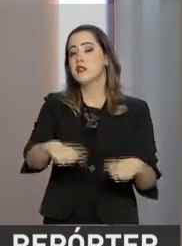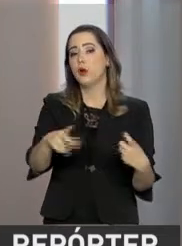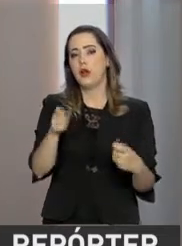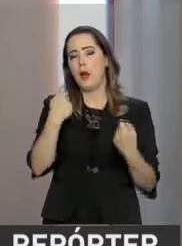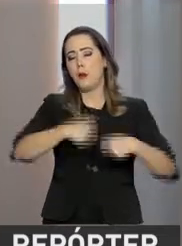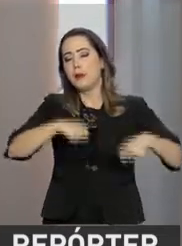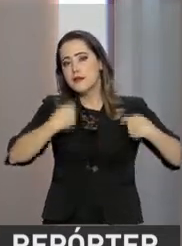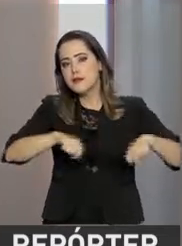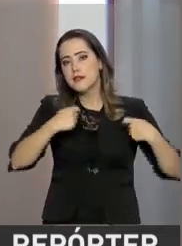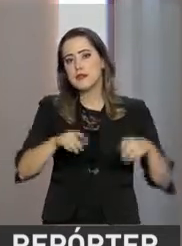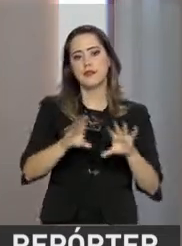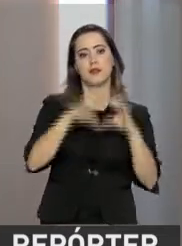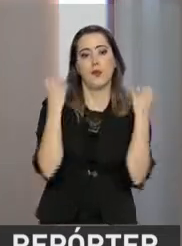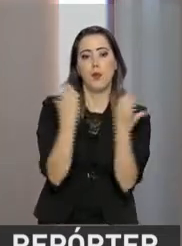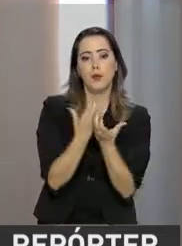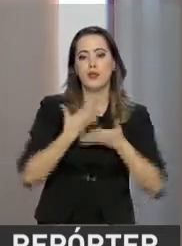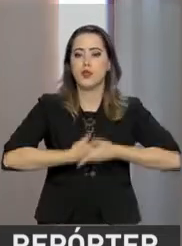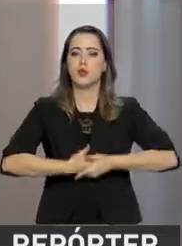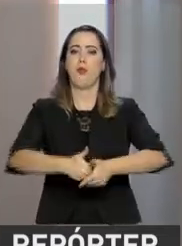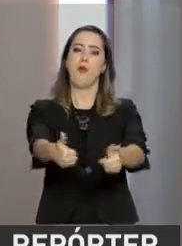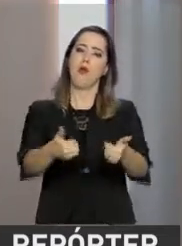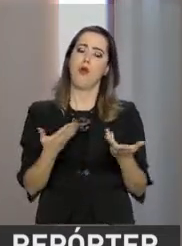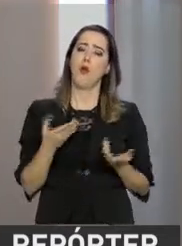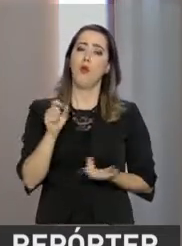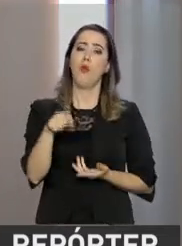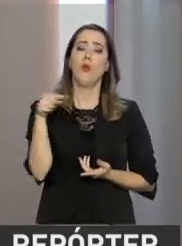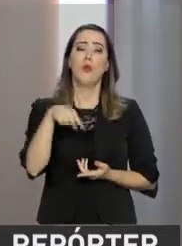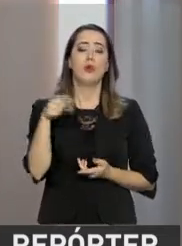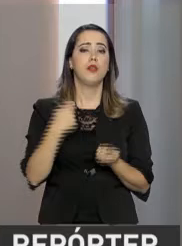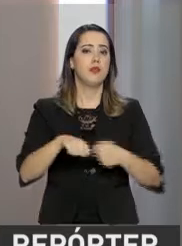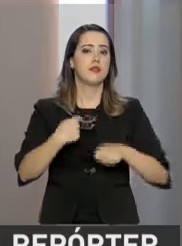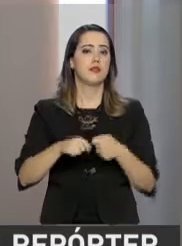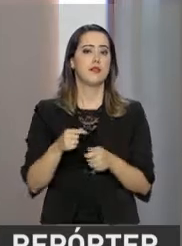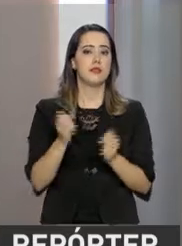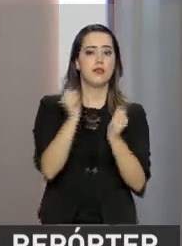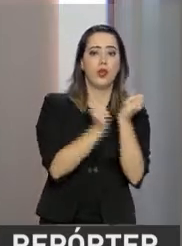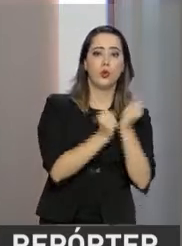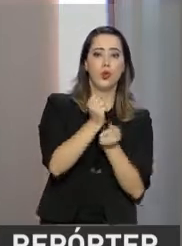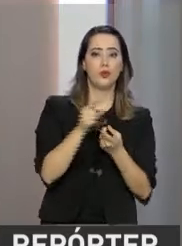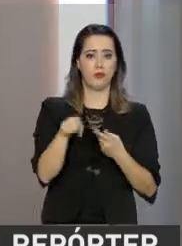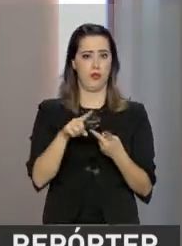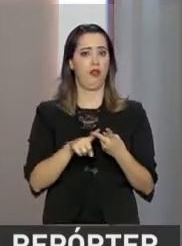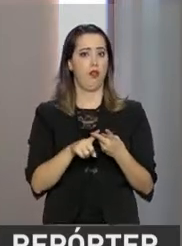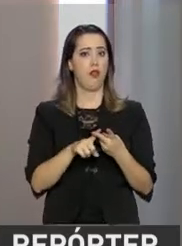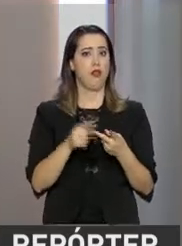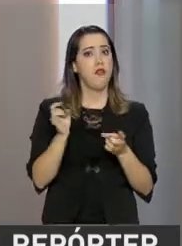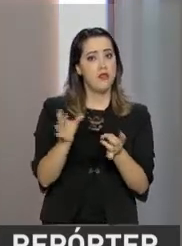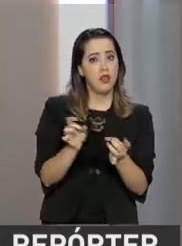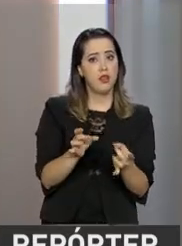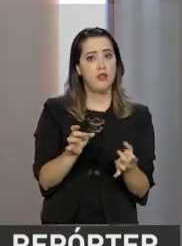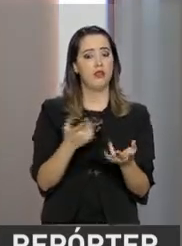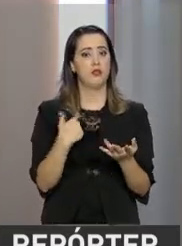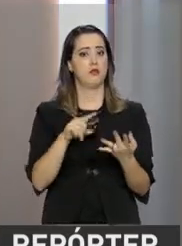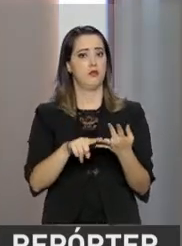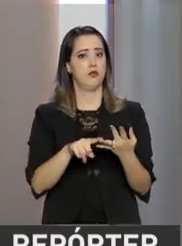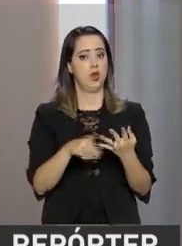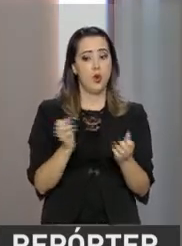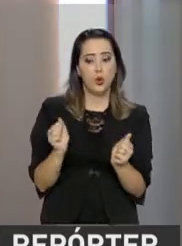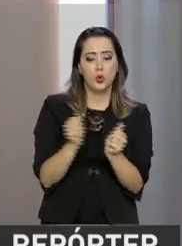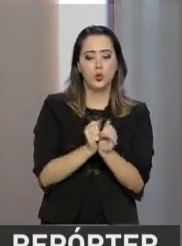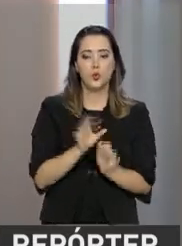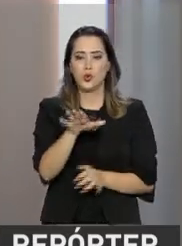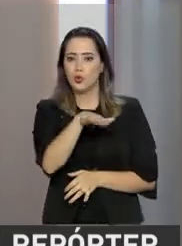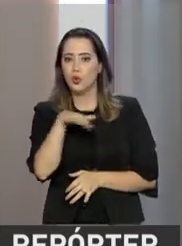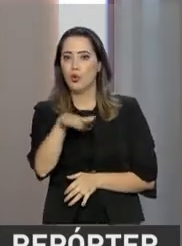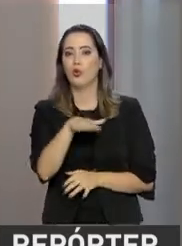qual é a prioridade da comunidade, quais são as prioridades do setor industrial, do comércio, e lá trabalhar em conjunto com